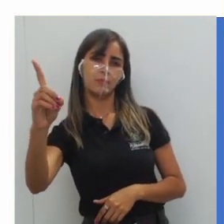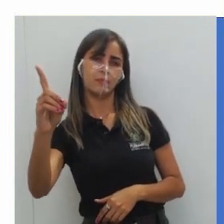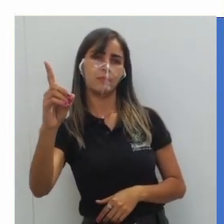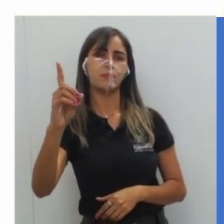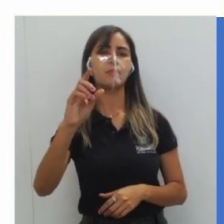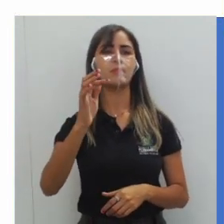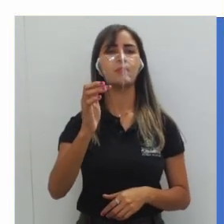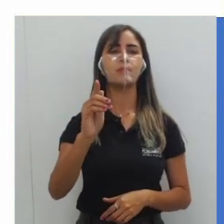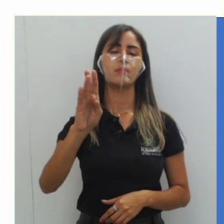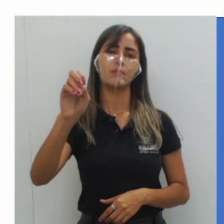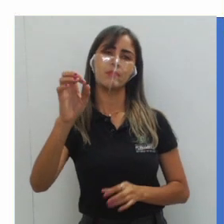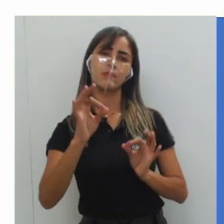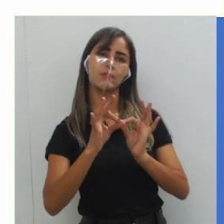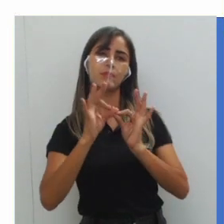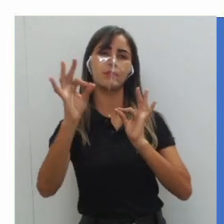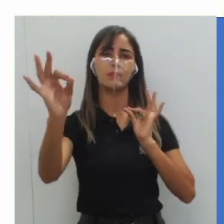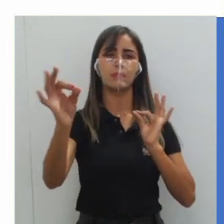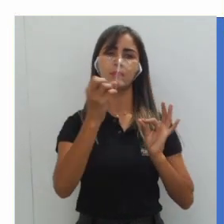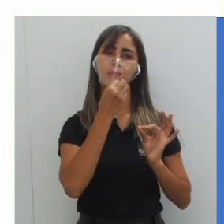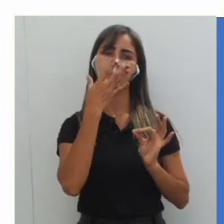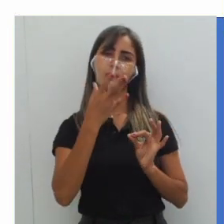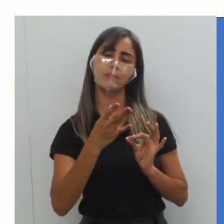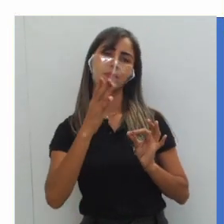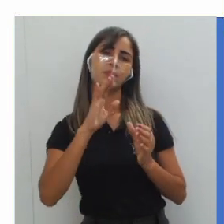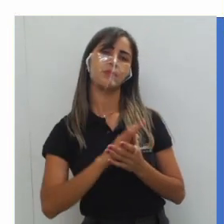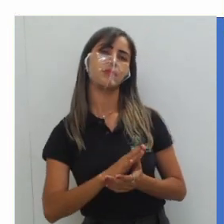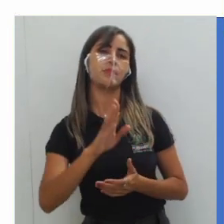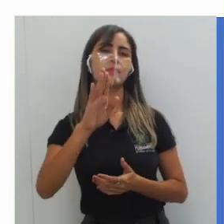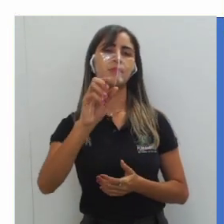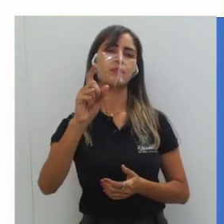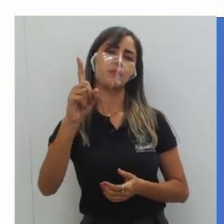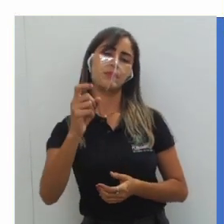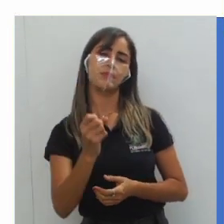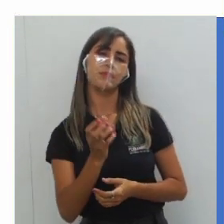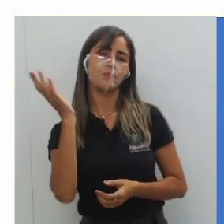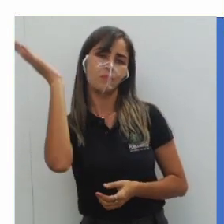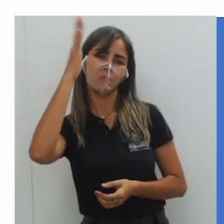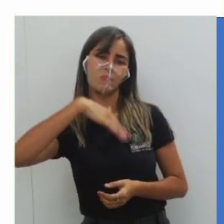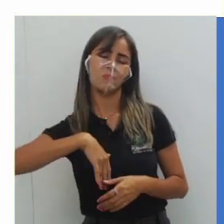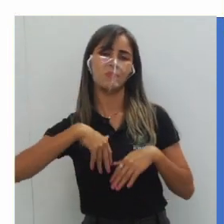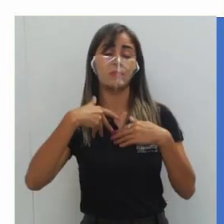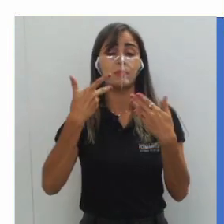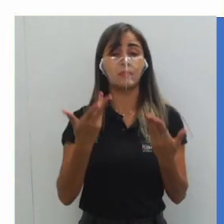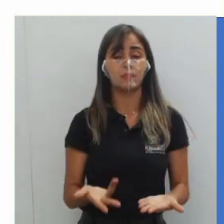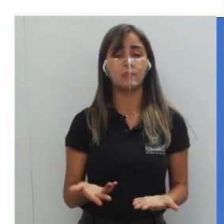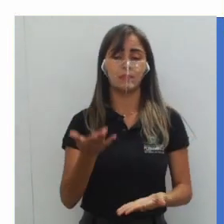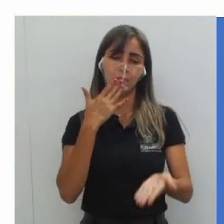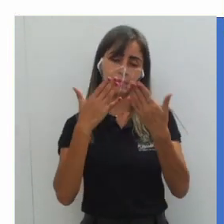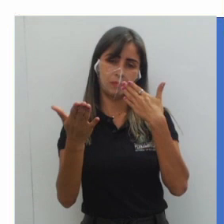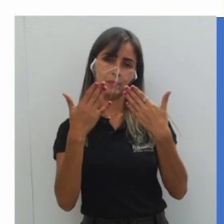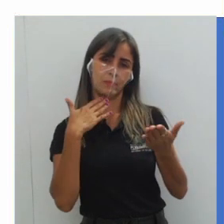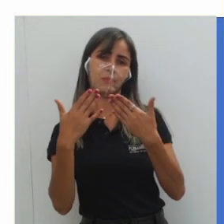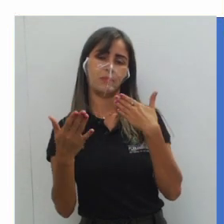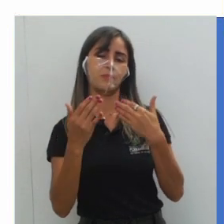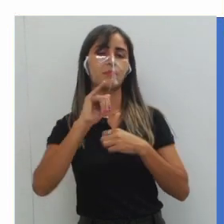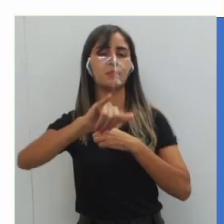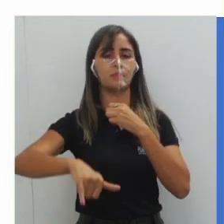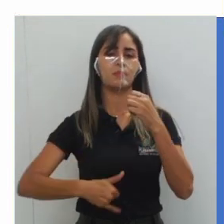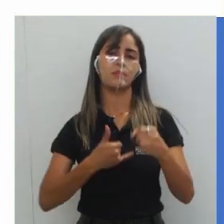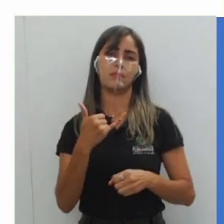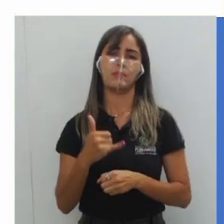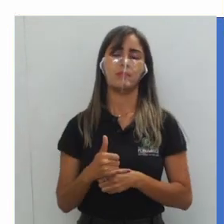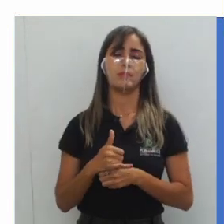Far, longe, good, bom e bad, ruim ou mal. Quando eu vou comparar,